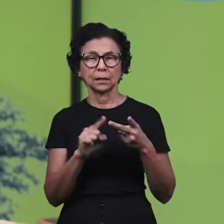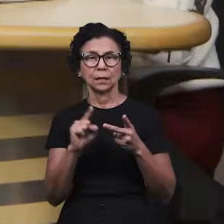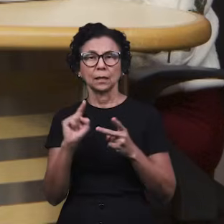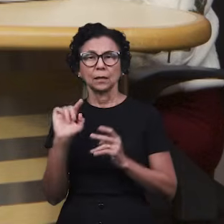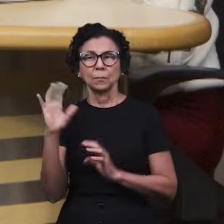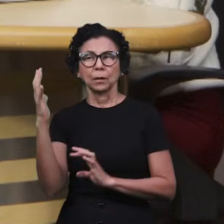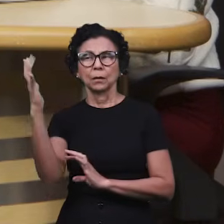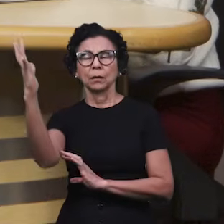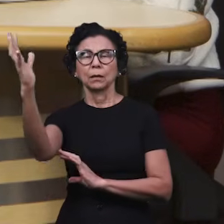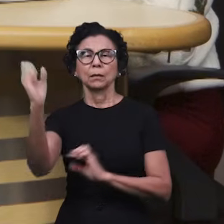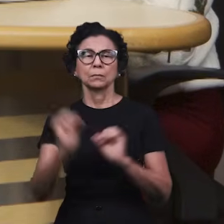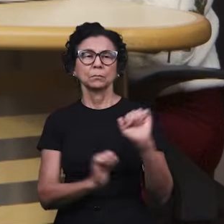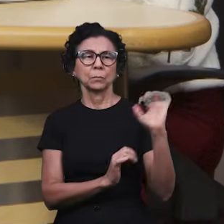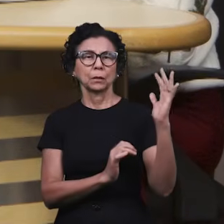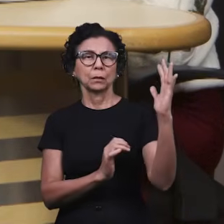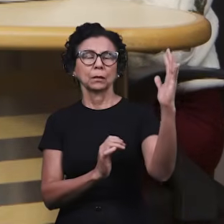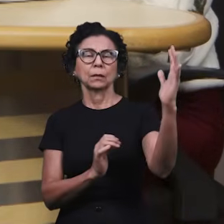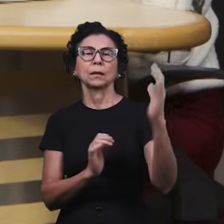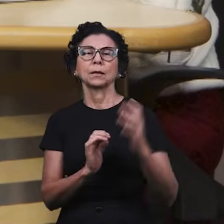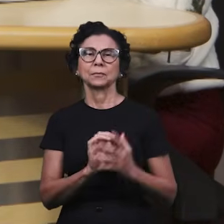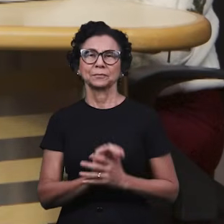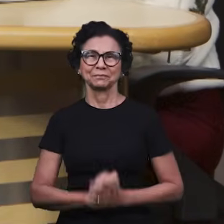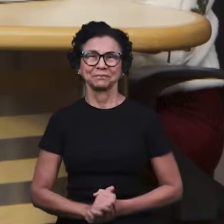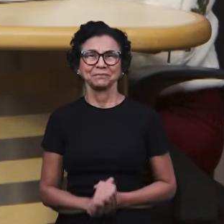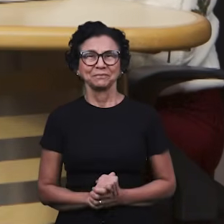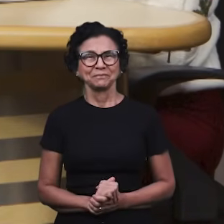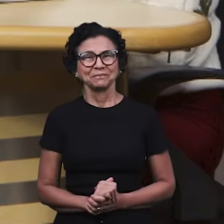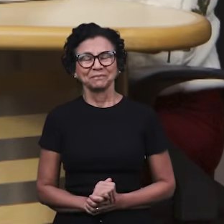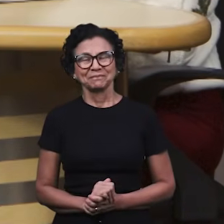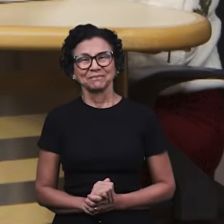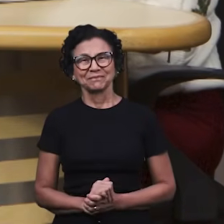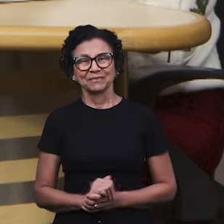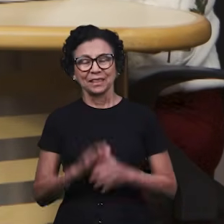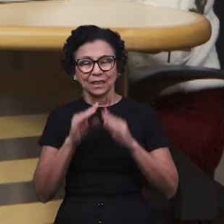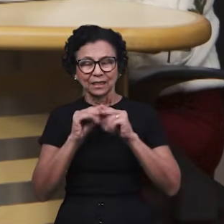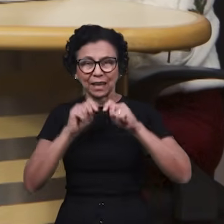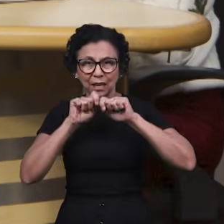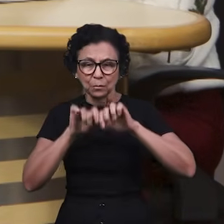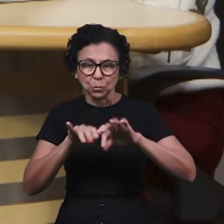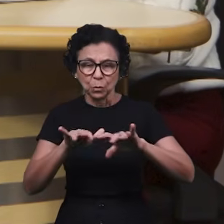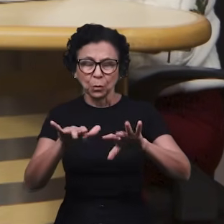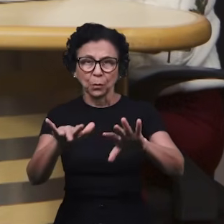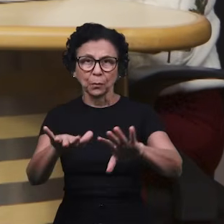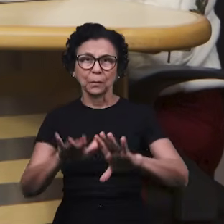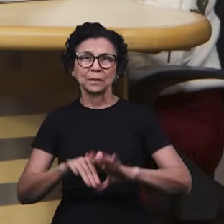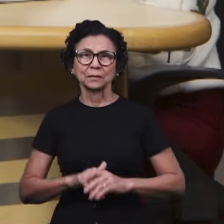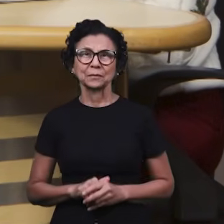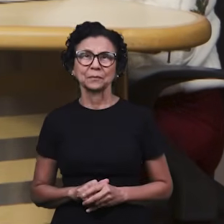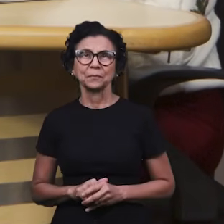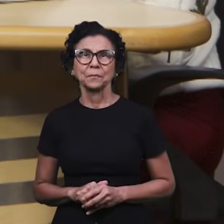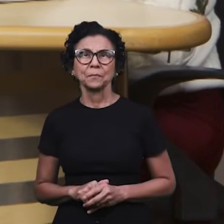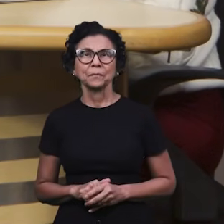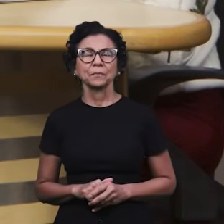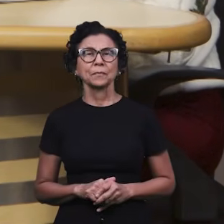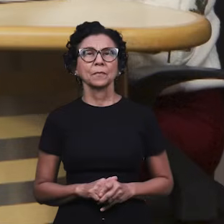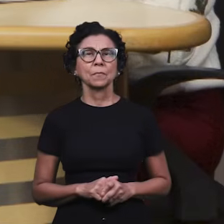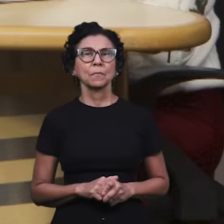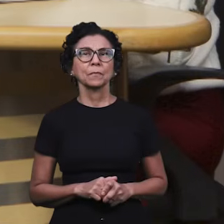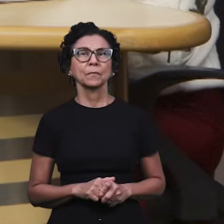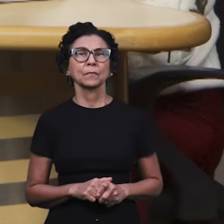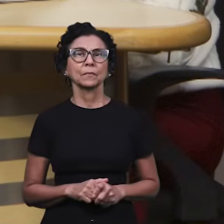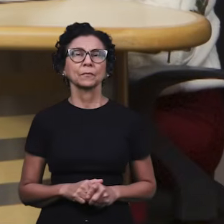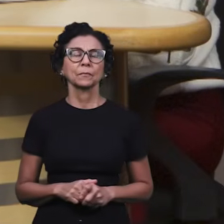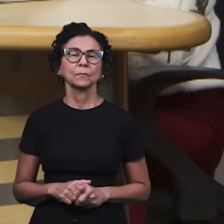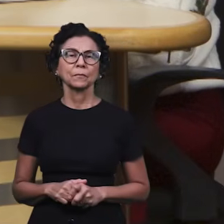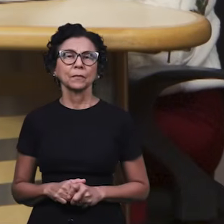meio do rio. Isso, e outra terrestre. Qual o percurso para os irmãos compreenderem um pouco